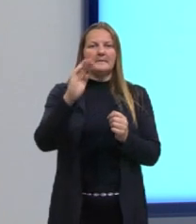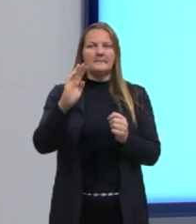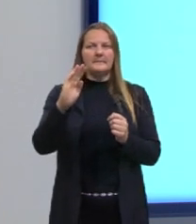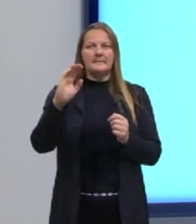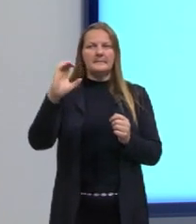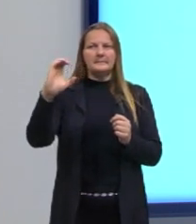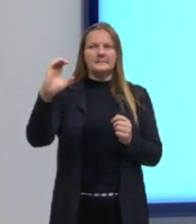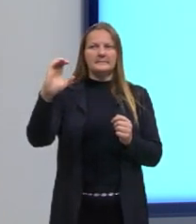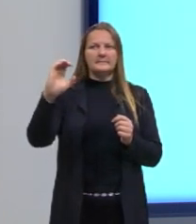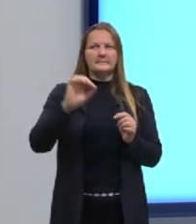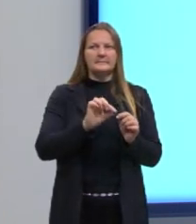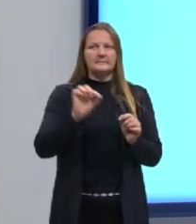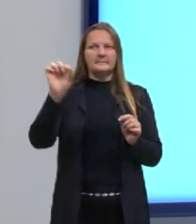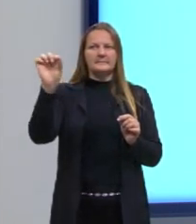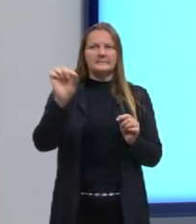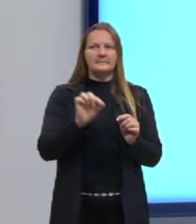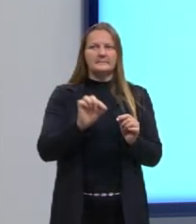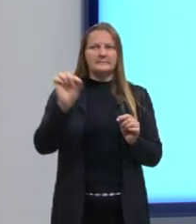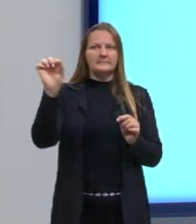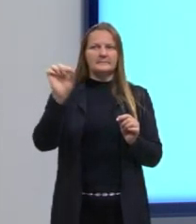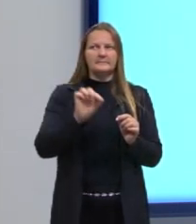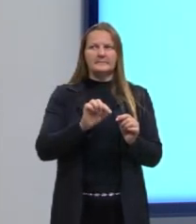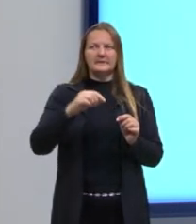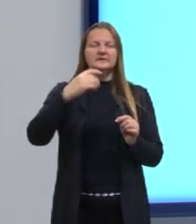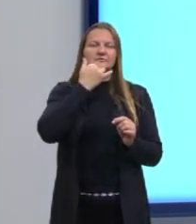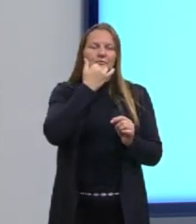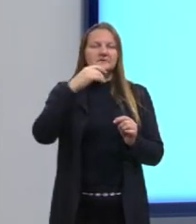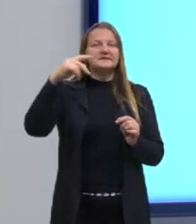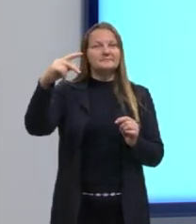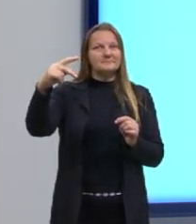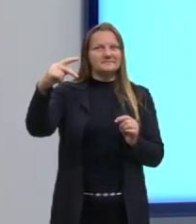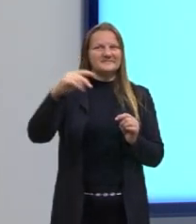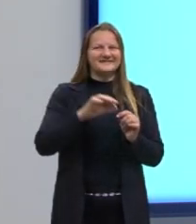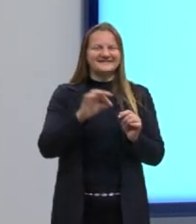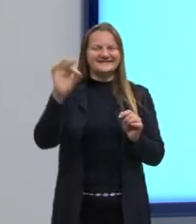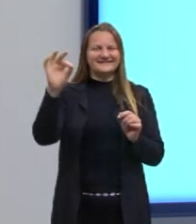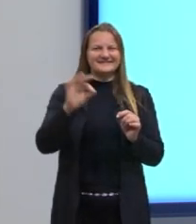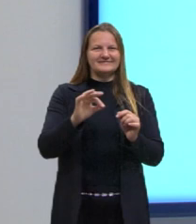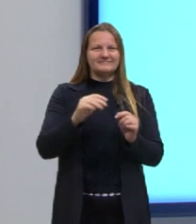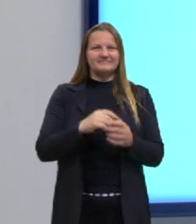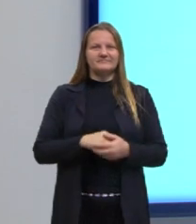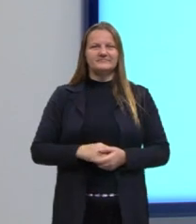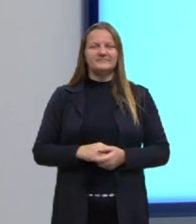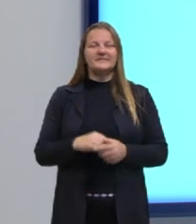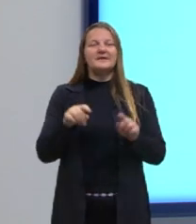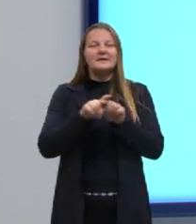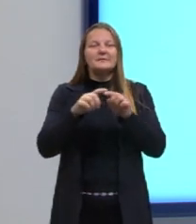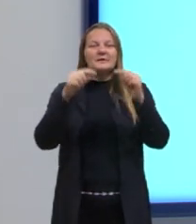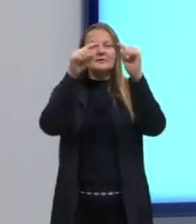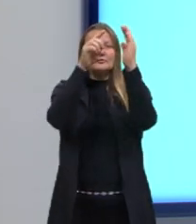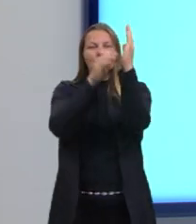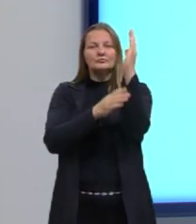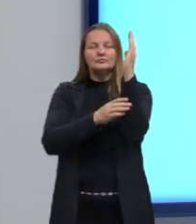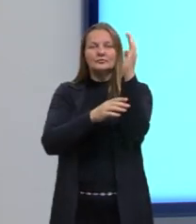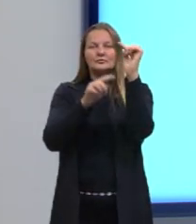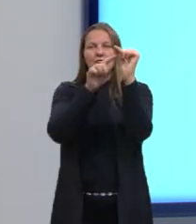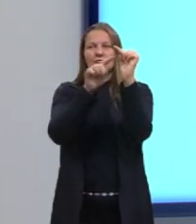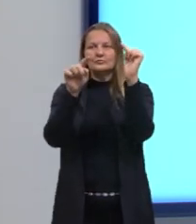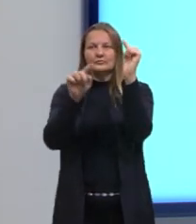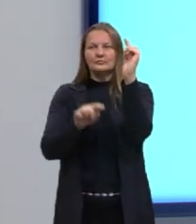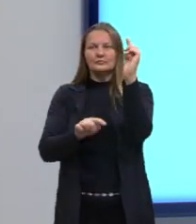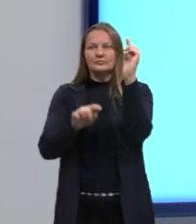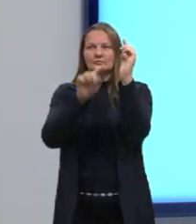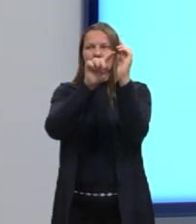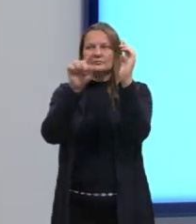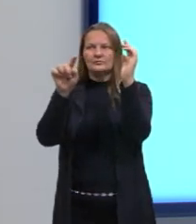e entre eles nós temos o ponto P E aí nós temos né as respectivas coordenadas desses três